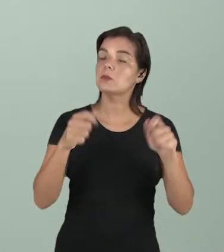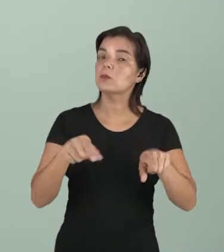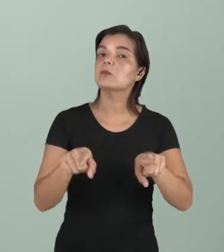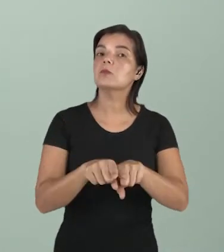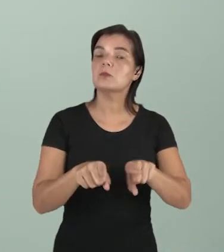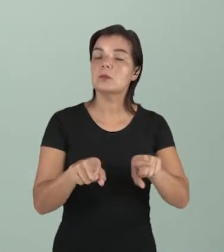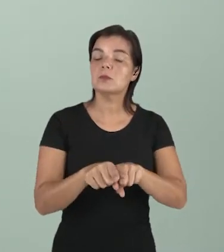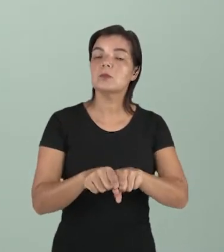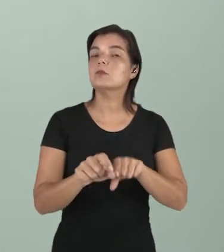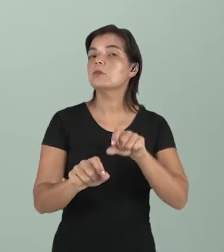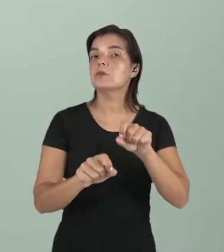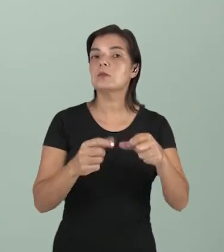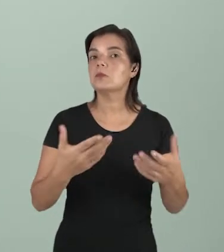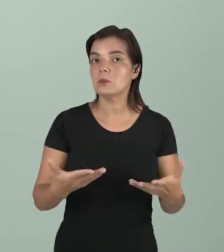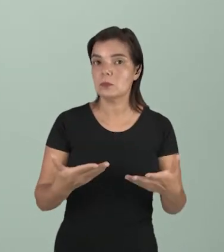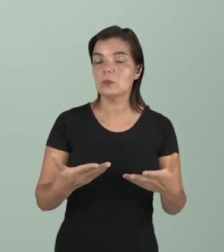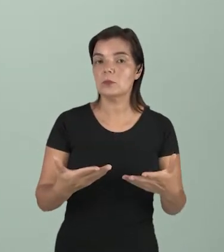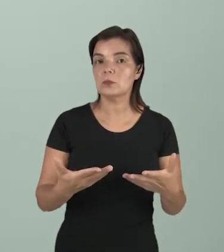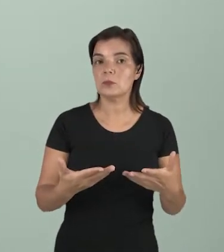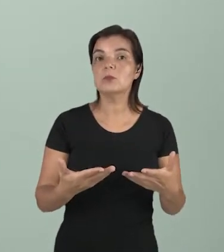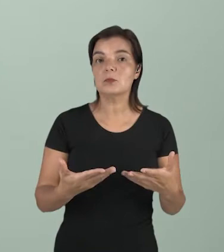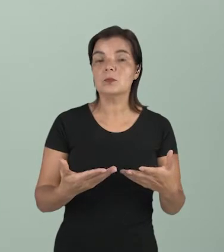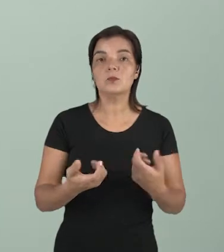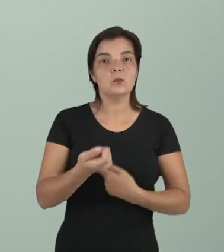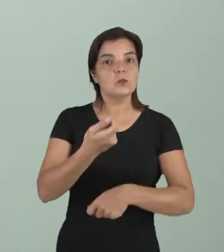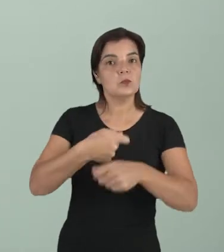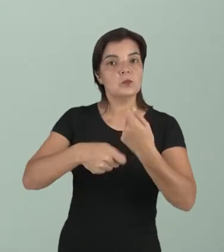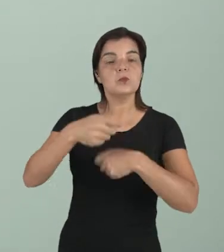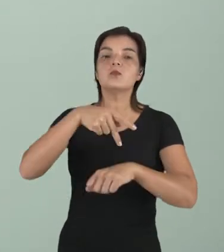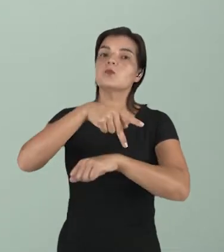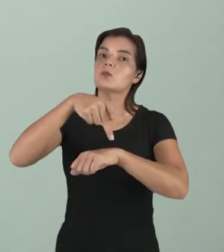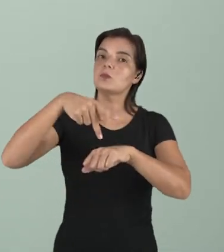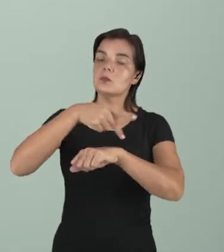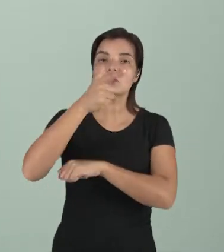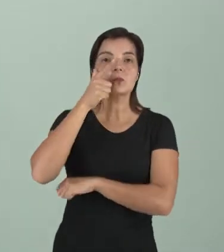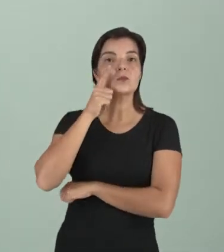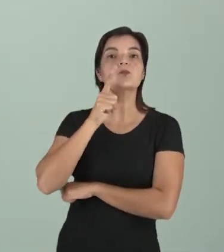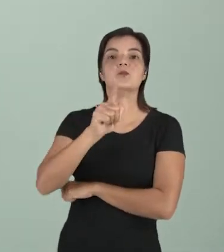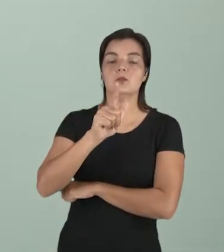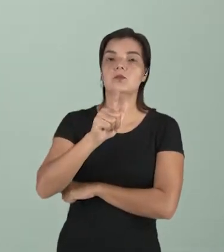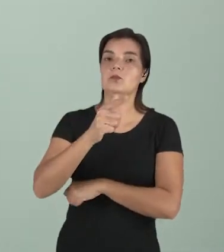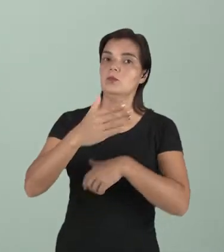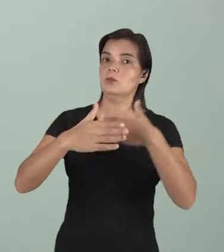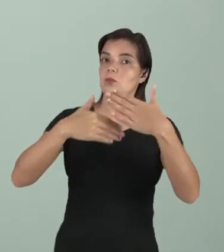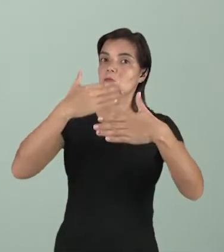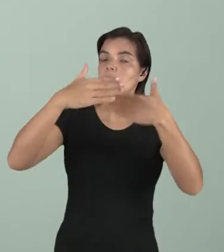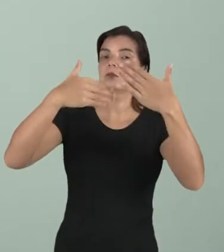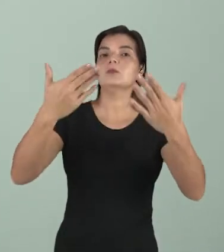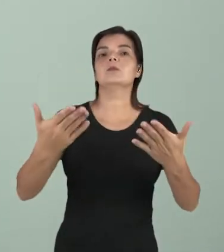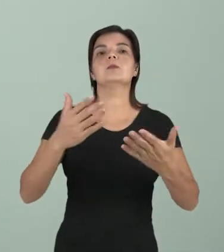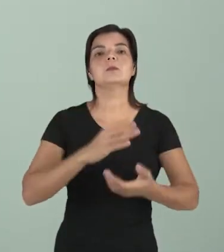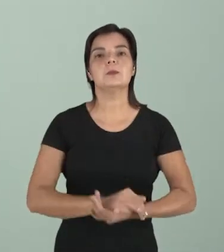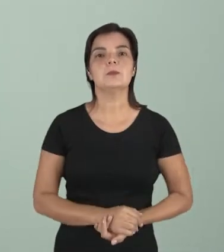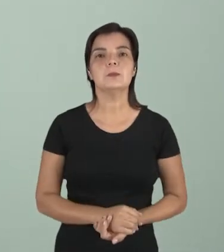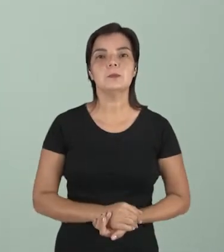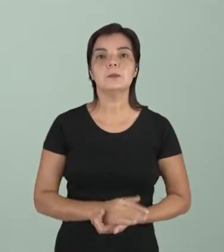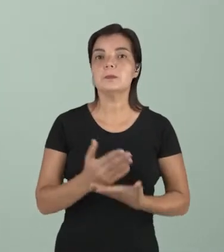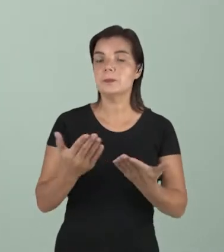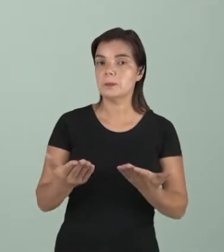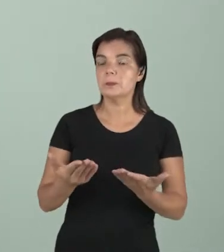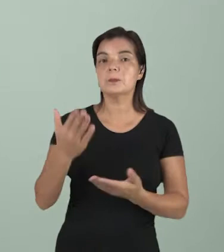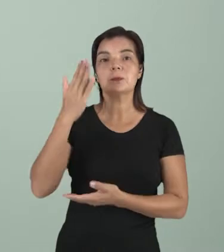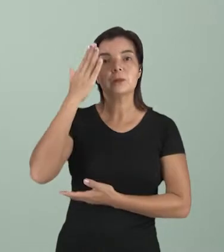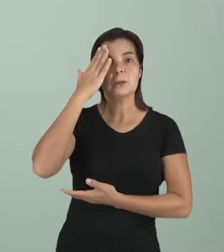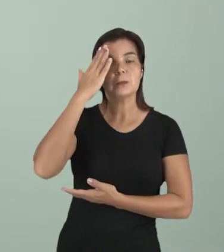possibilitou aí que esses centros econômicos, ele atingisse aí um grande nível de desenvolvimento. E aí a gente